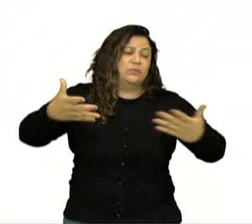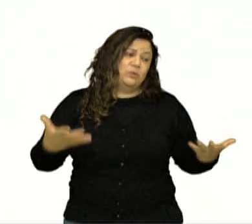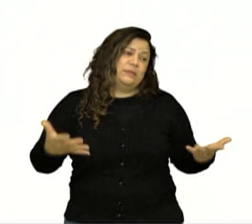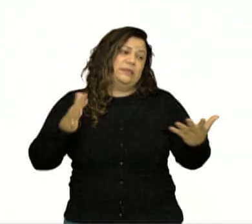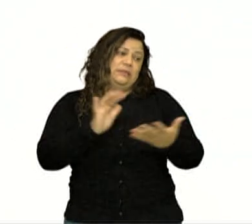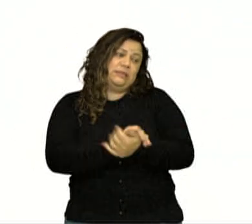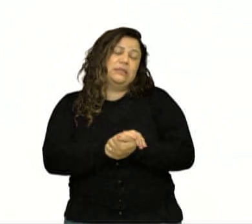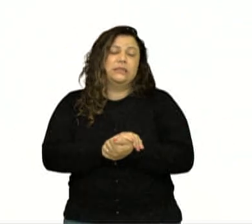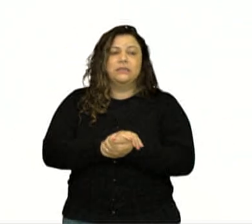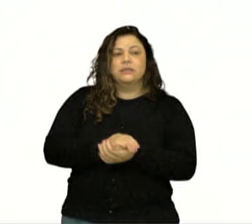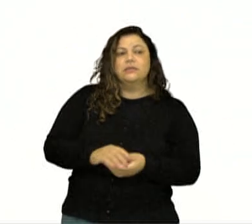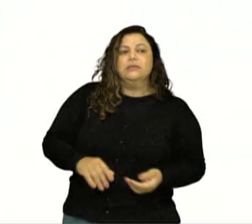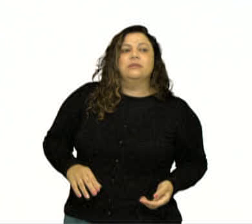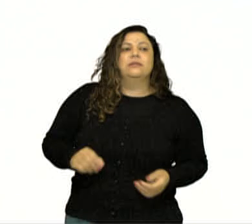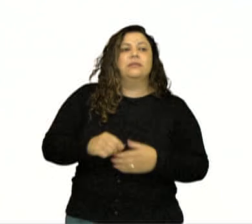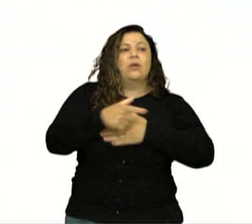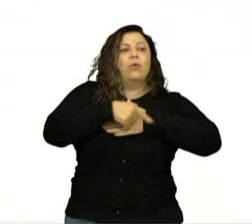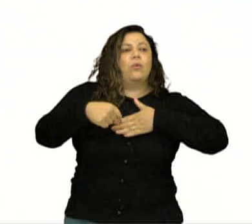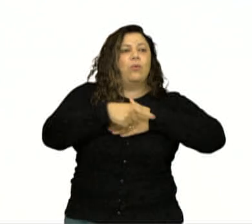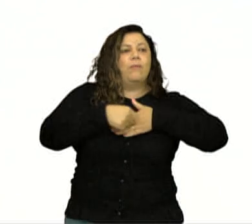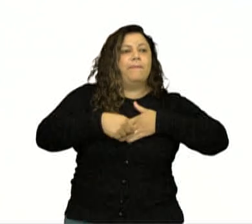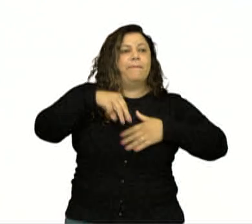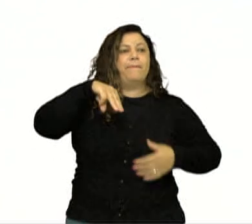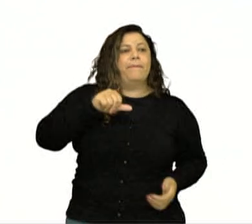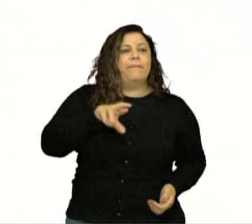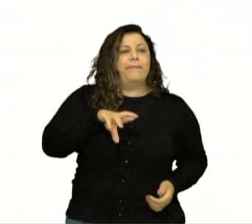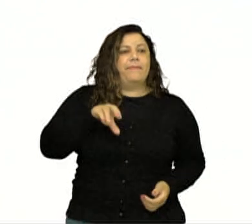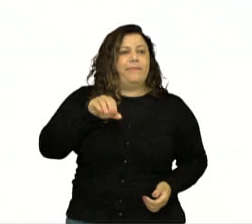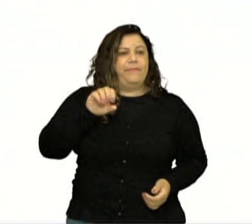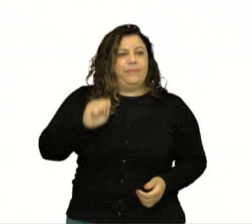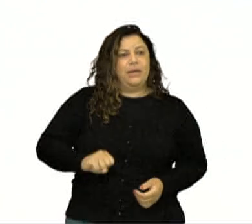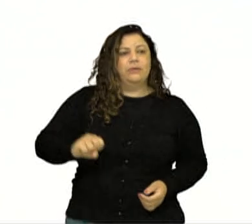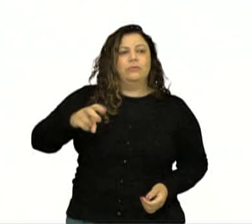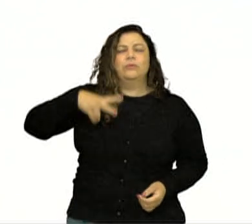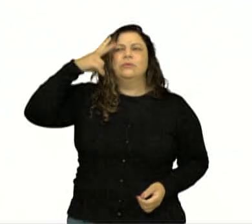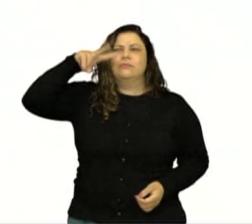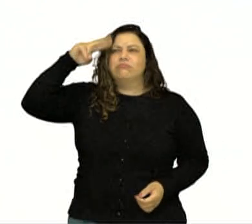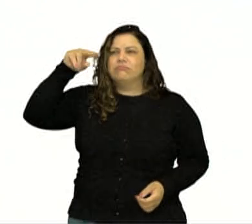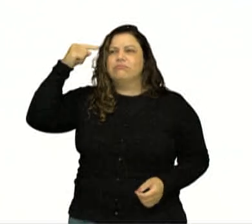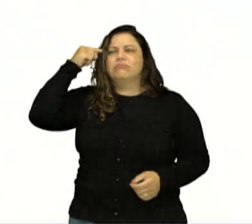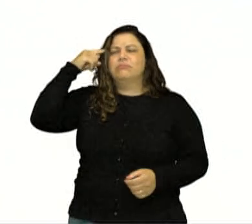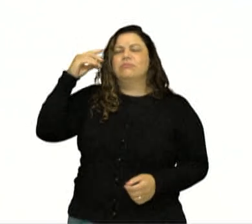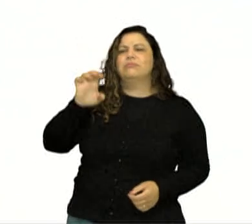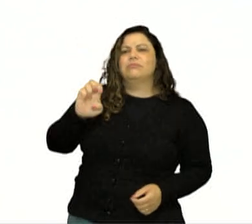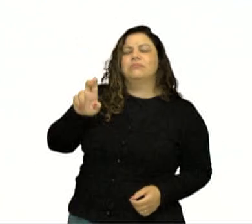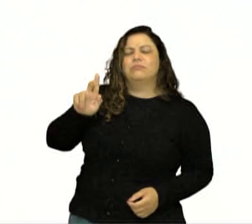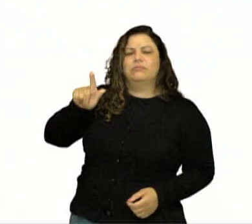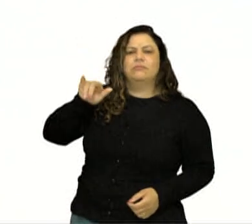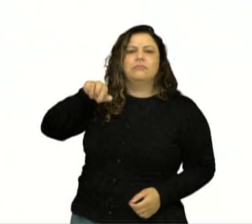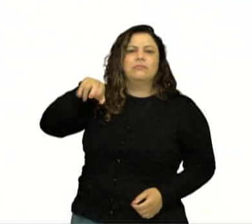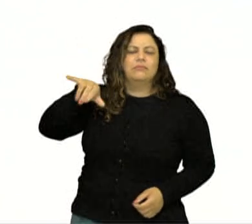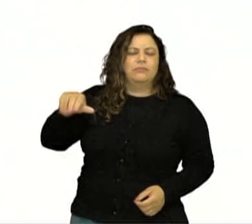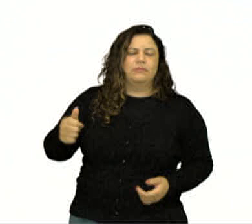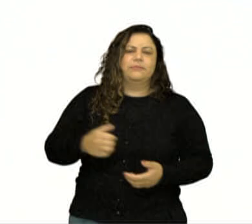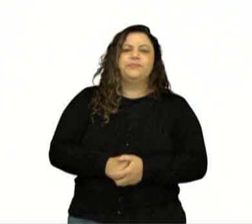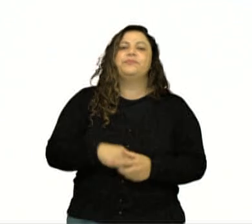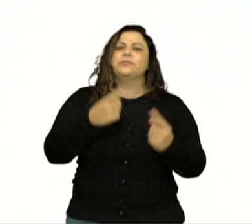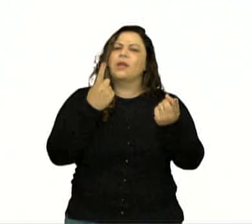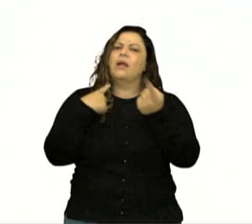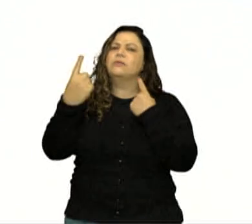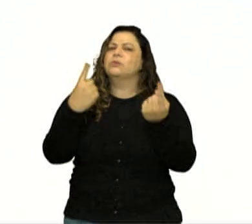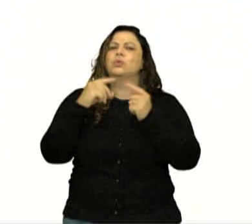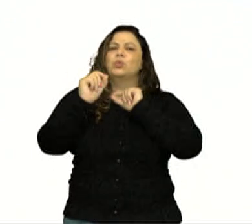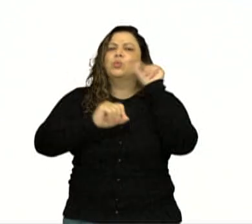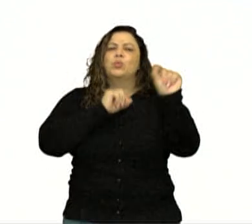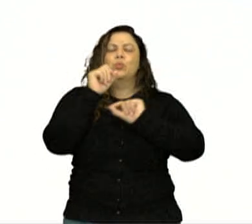aqui, Marcos Bagno e Miguel Bezerra, né, As Memórias de Eugênio. No diálogo, qual a voz verbal